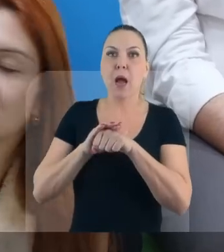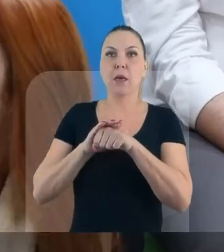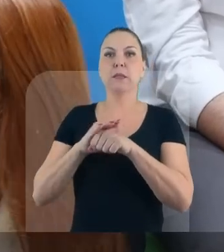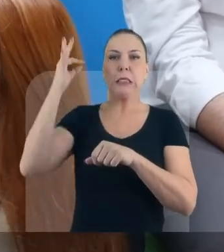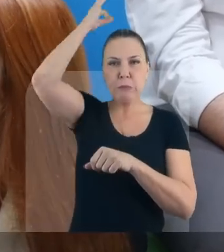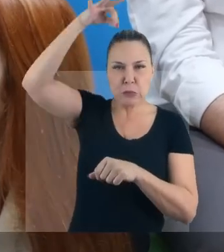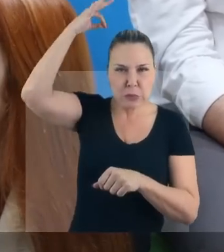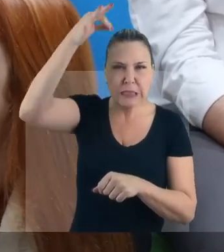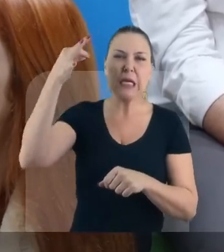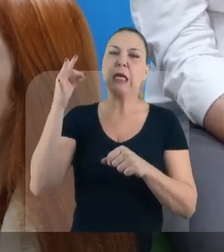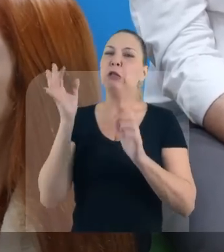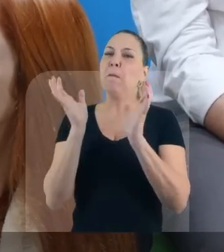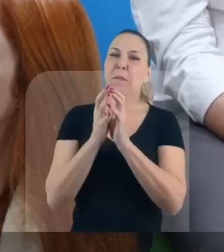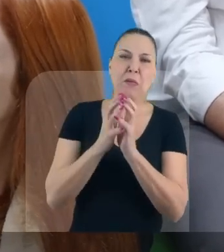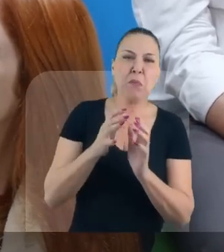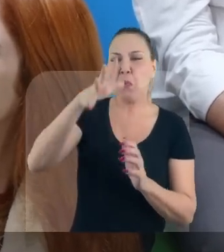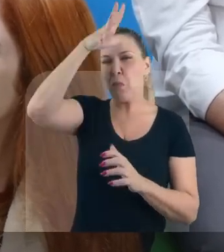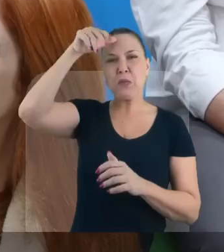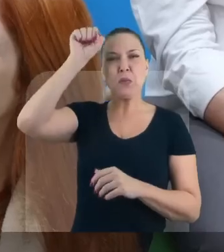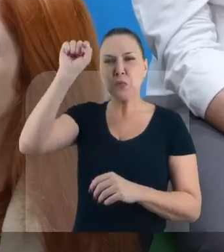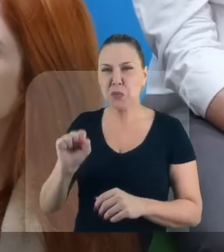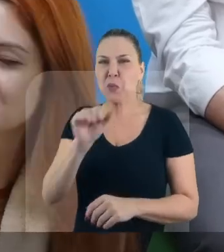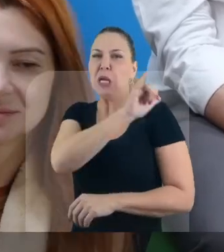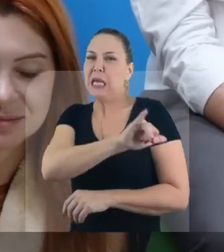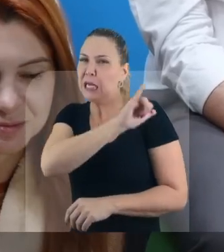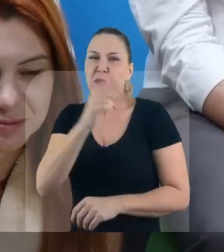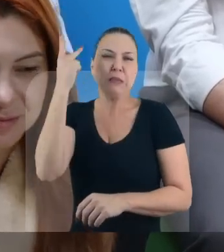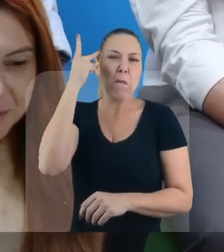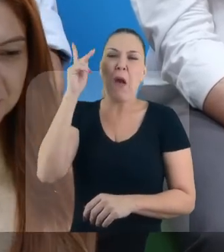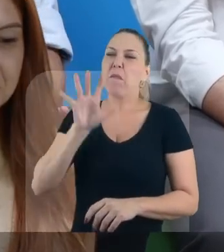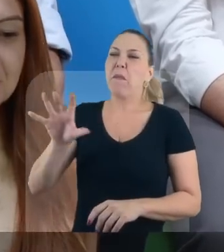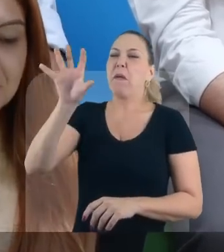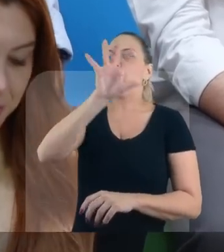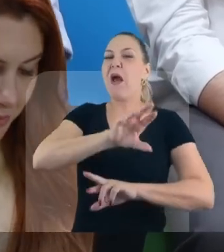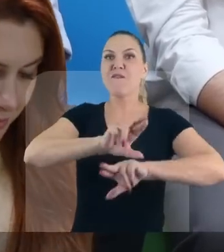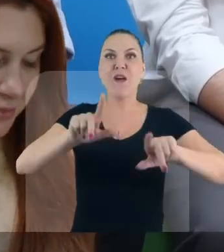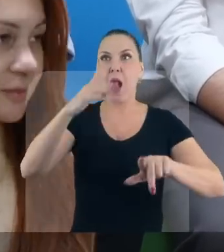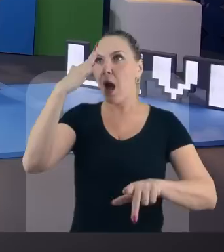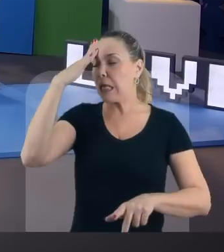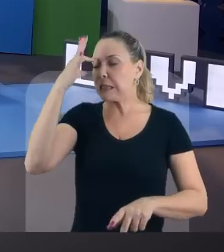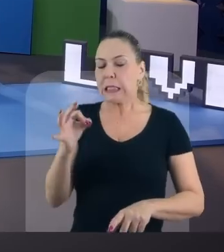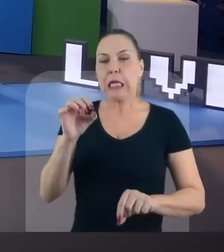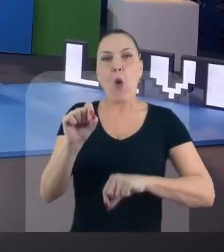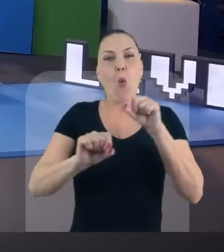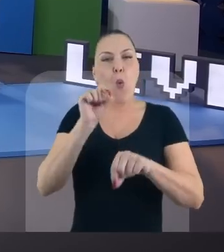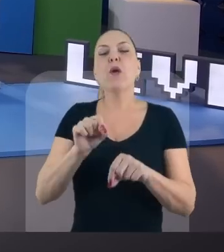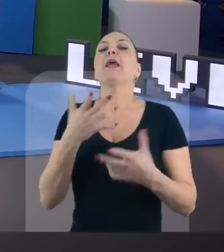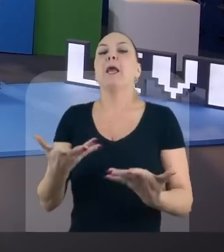Santo, Pernambuco, no Mato Grosso do Sul, no Rio de Janeiro e São Paulo e vários outros estados. Então, com certeza. E quando a gente menos